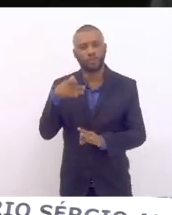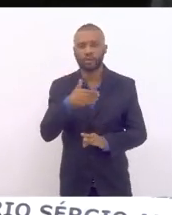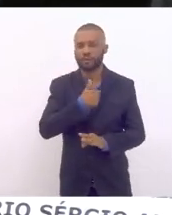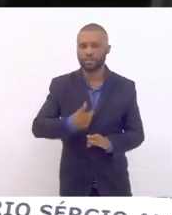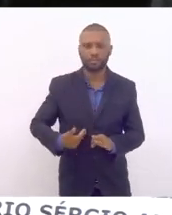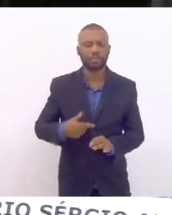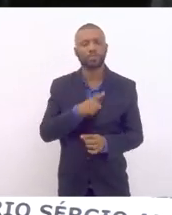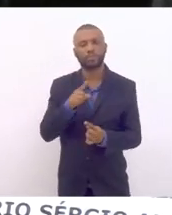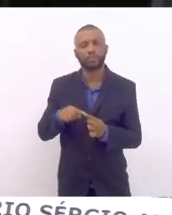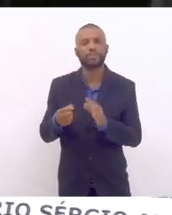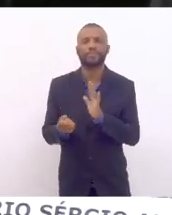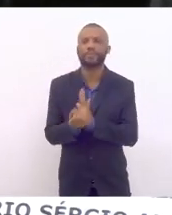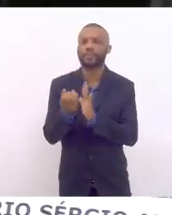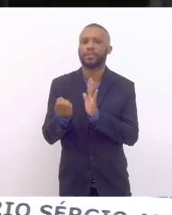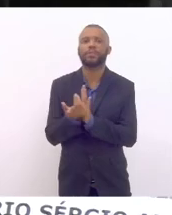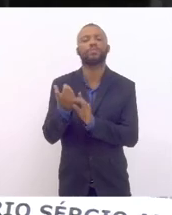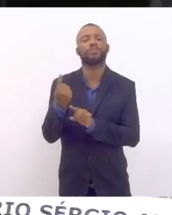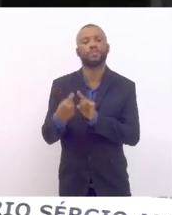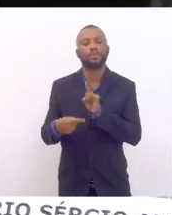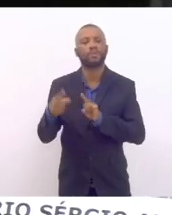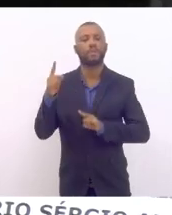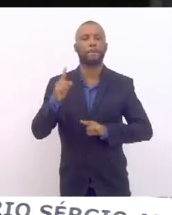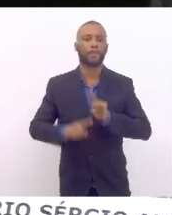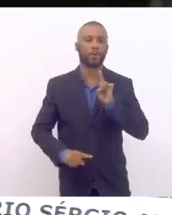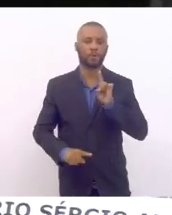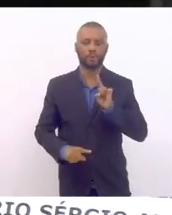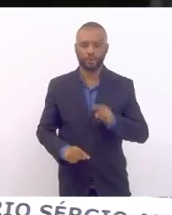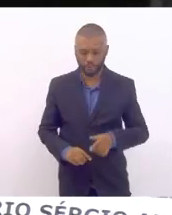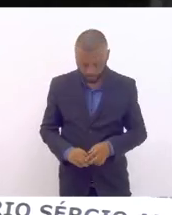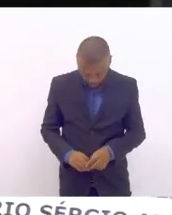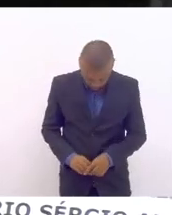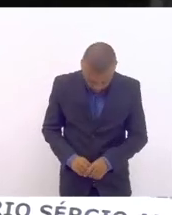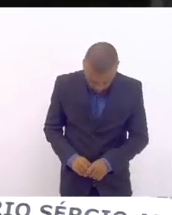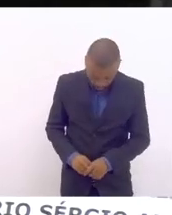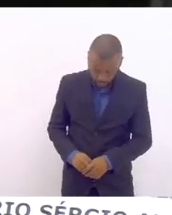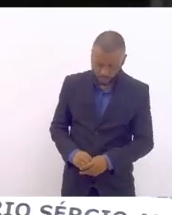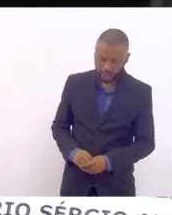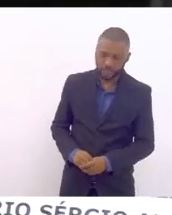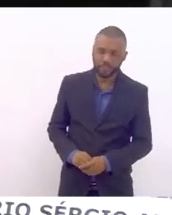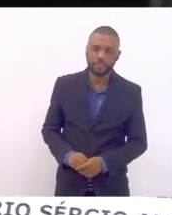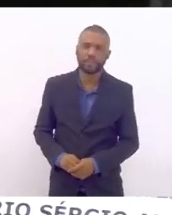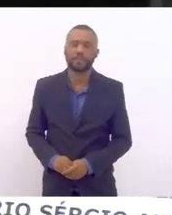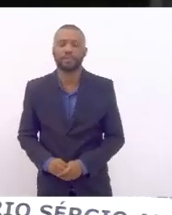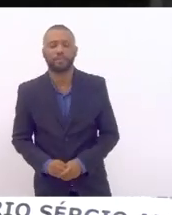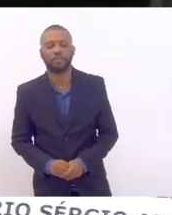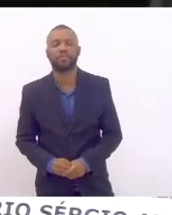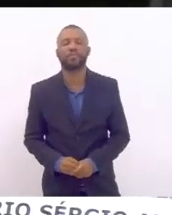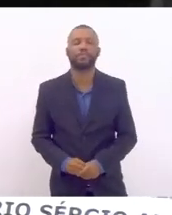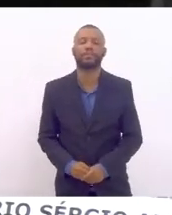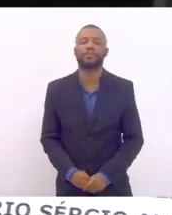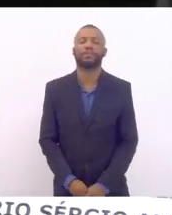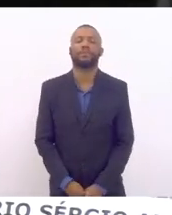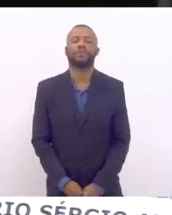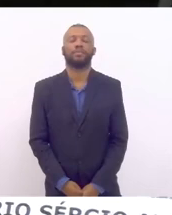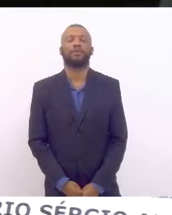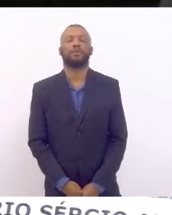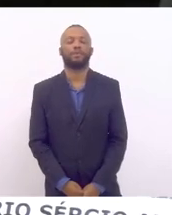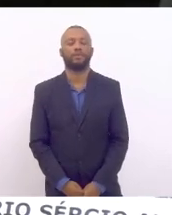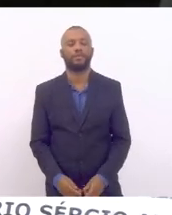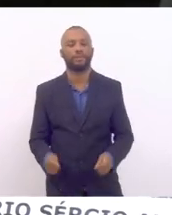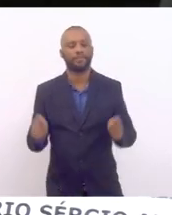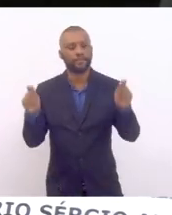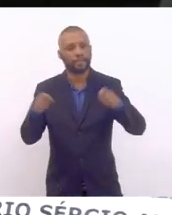de geração de desenvolvimento Oi e eu posso até afirmar